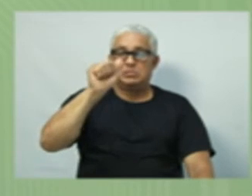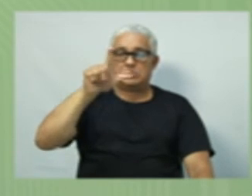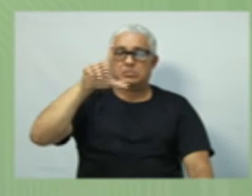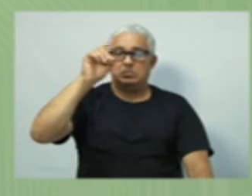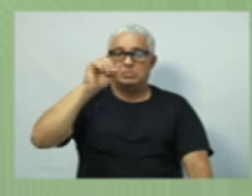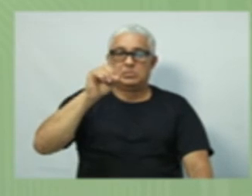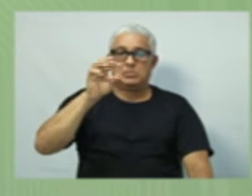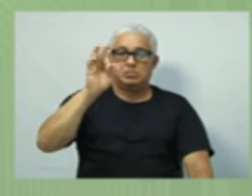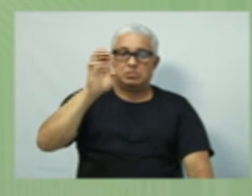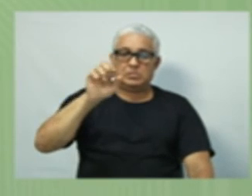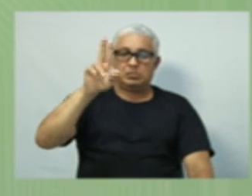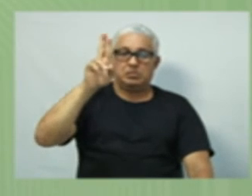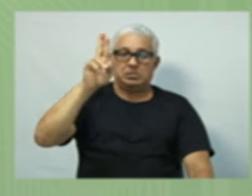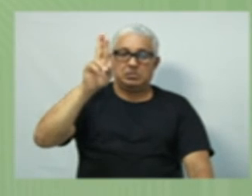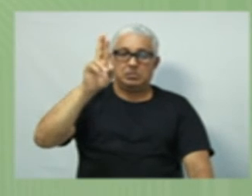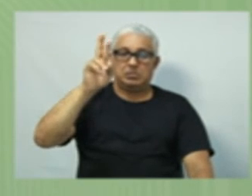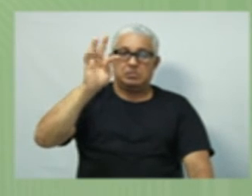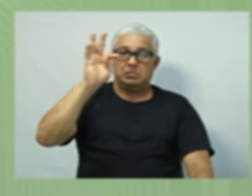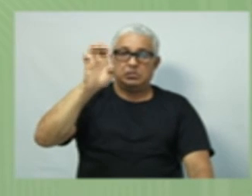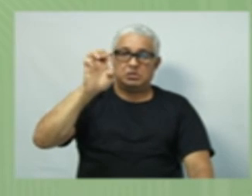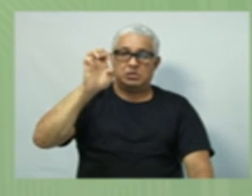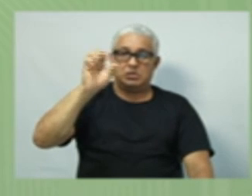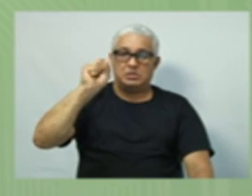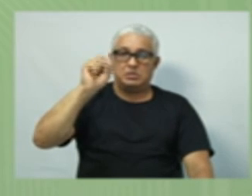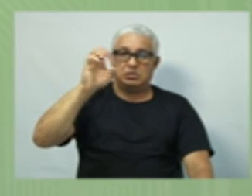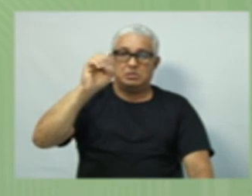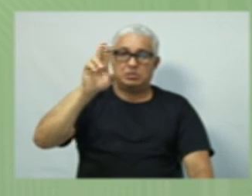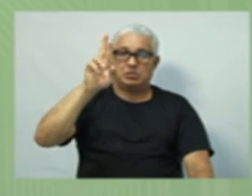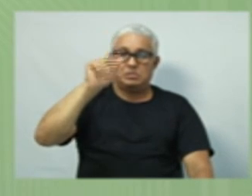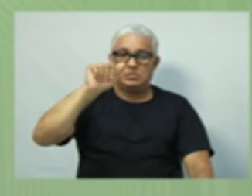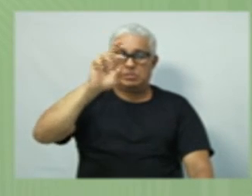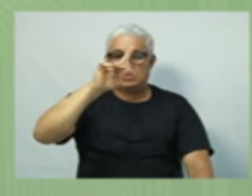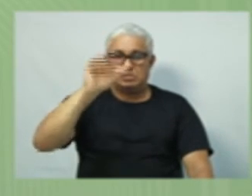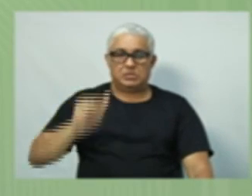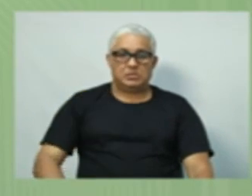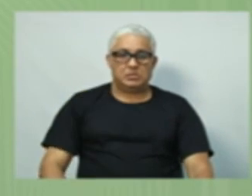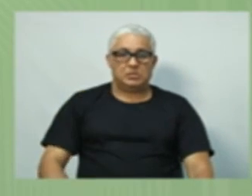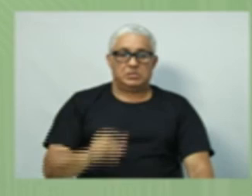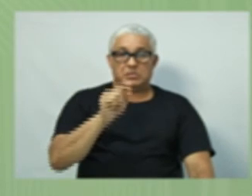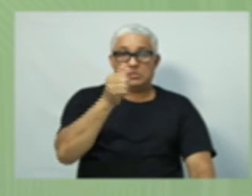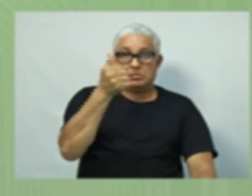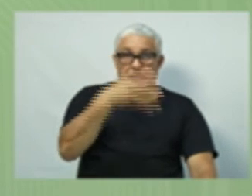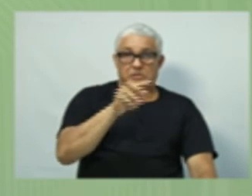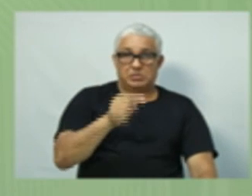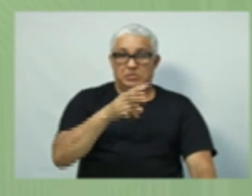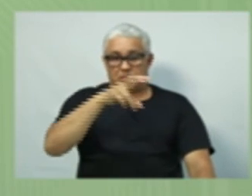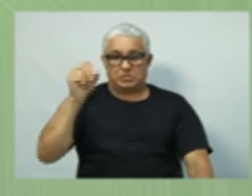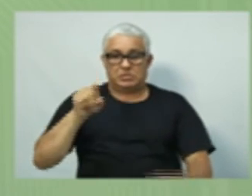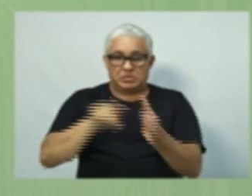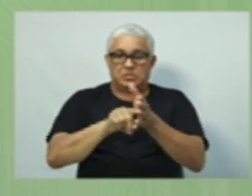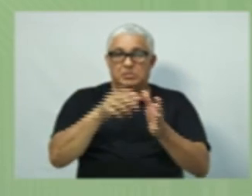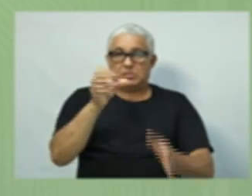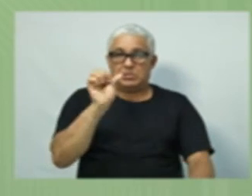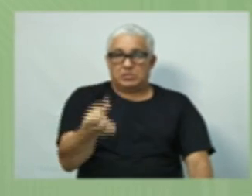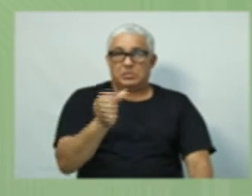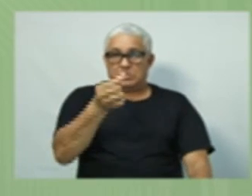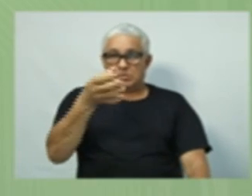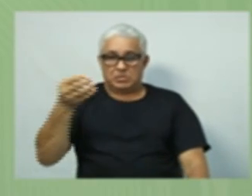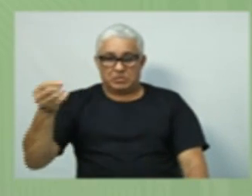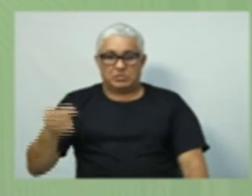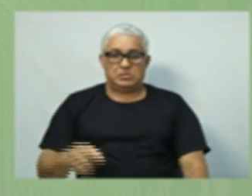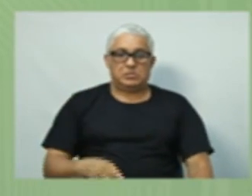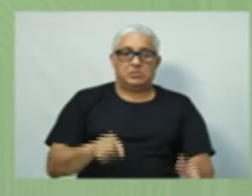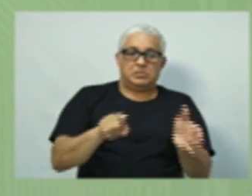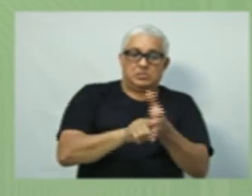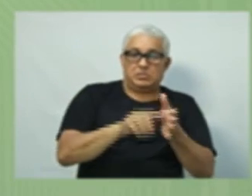financeiros - meu passivo circulante financeiro 14.500 menos 6 600 meu saldo em tesouraria